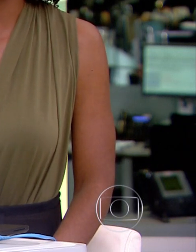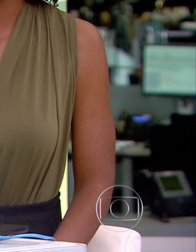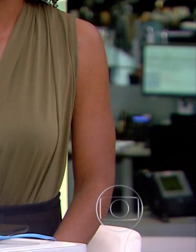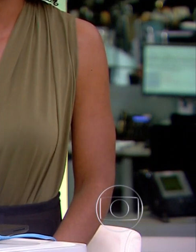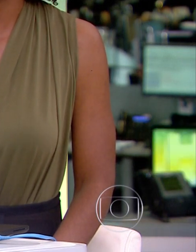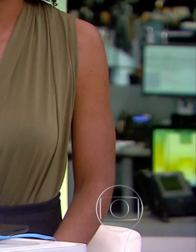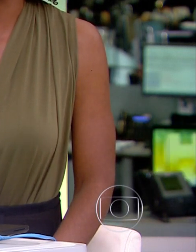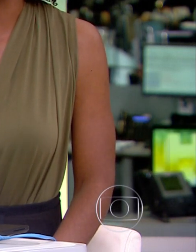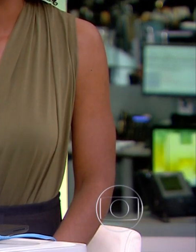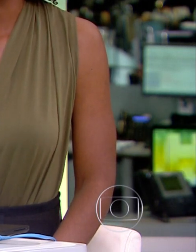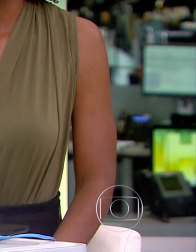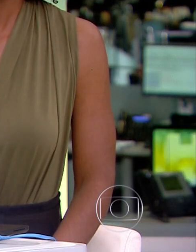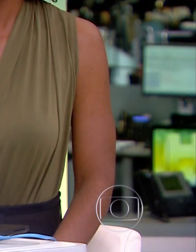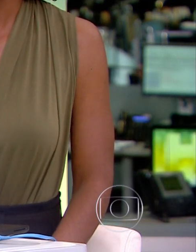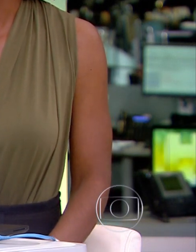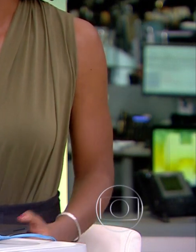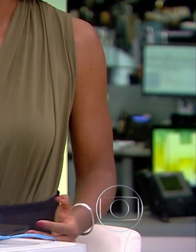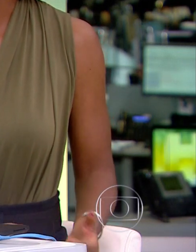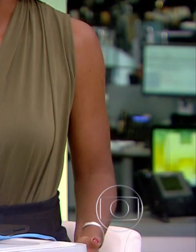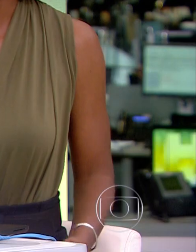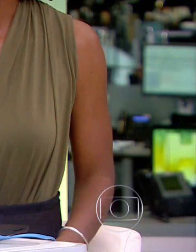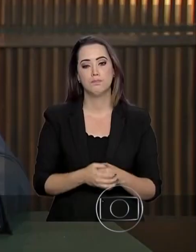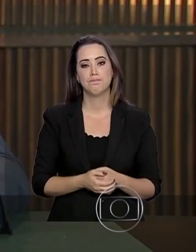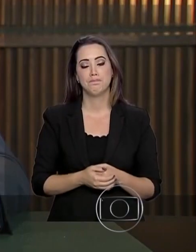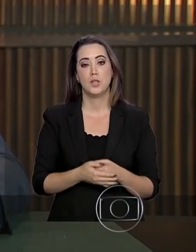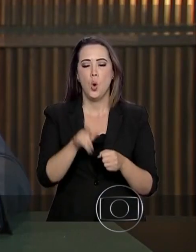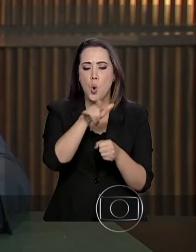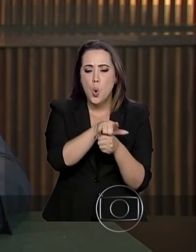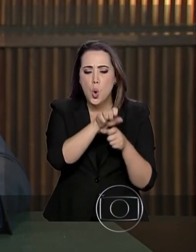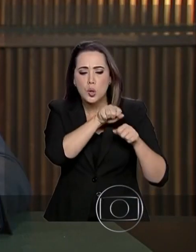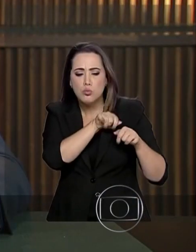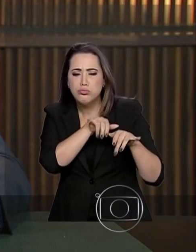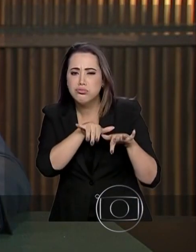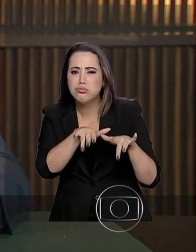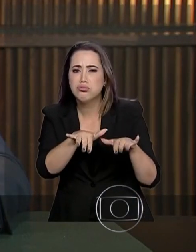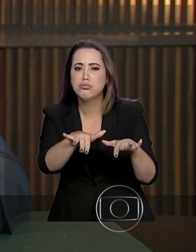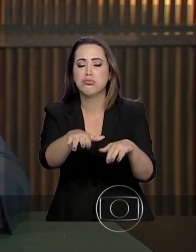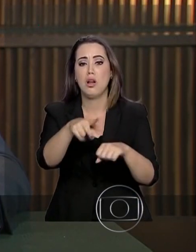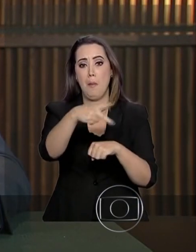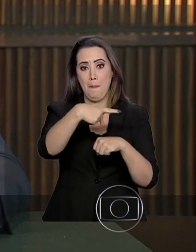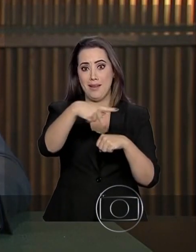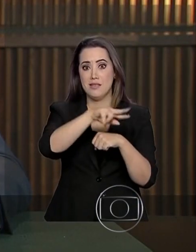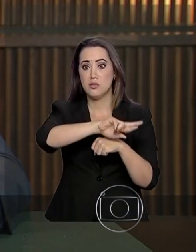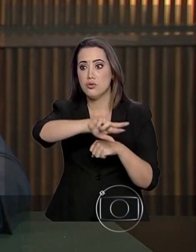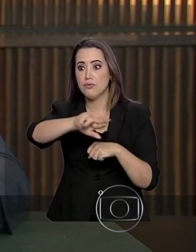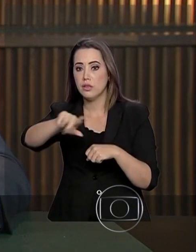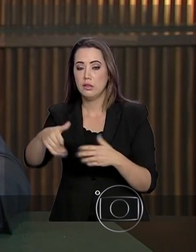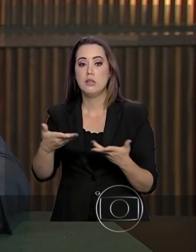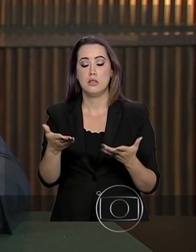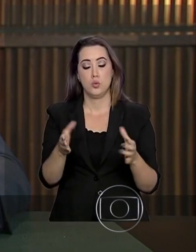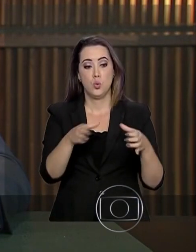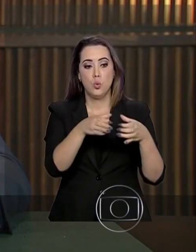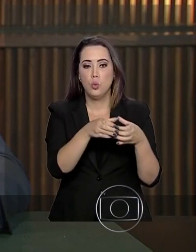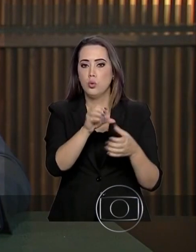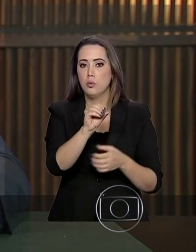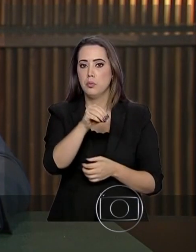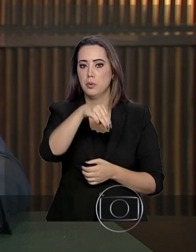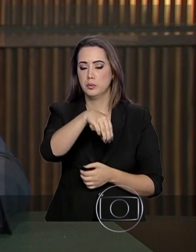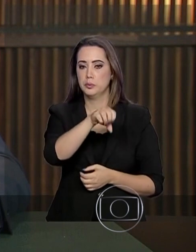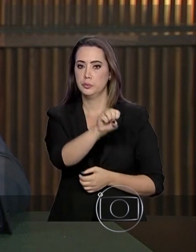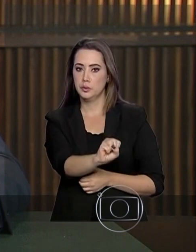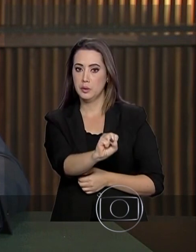foi obrigado a mudar de Tom E ontem fez um pronunciamento em rede nacional para pedir que a população evite aglomerações e siga as